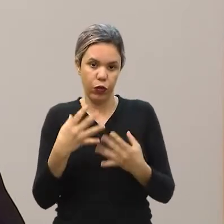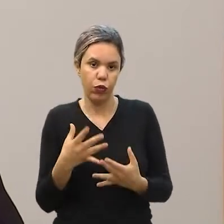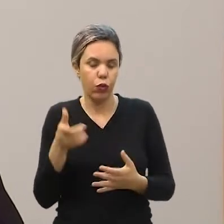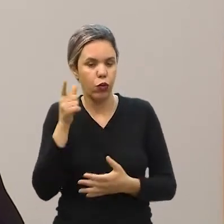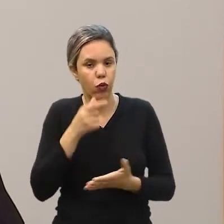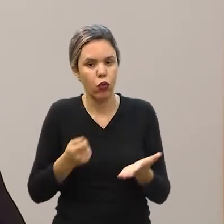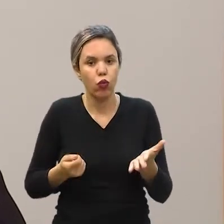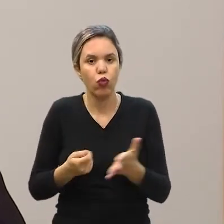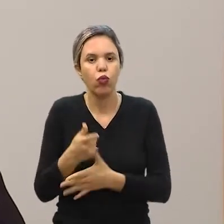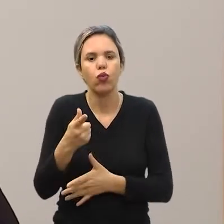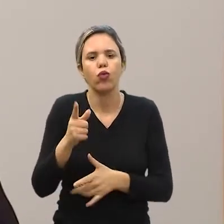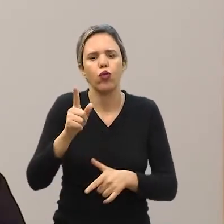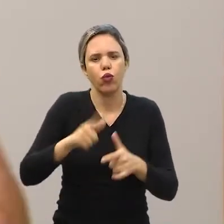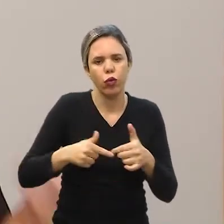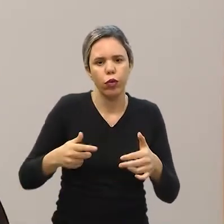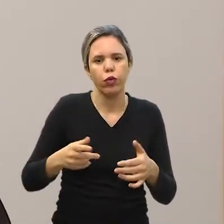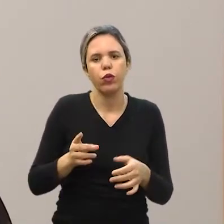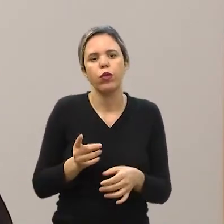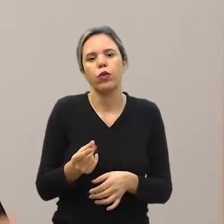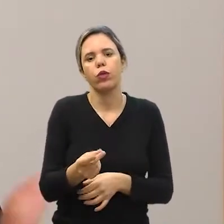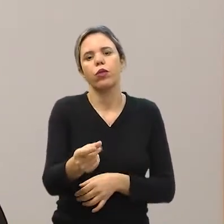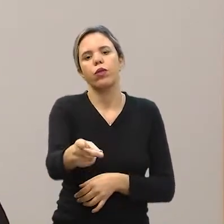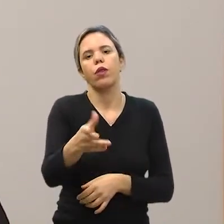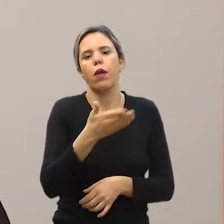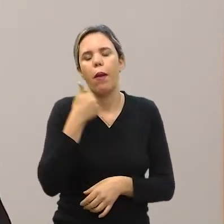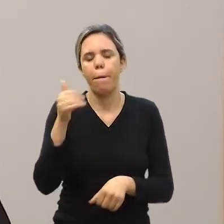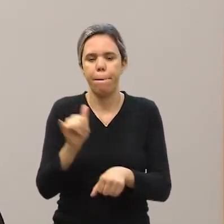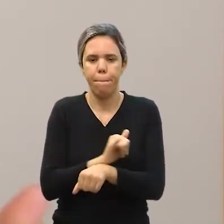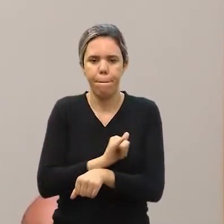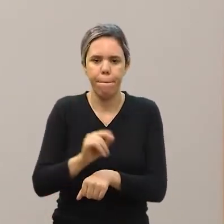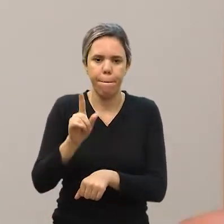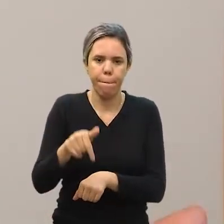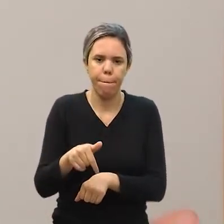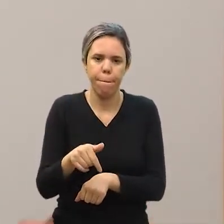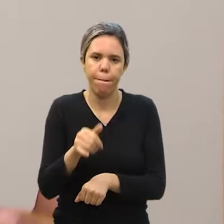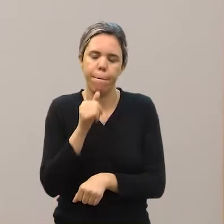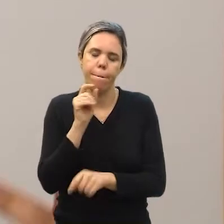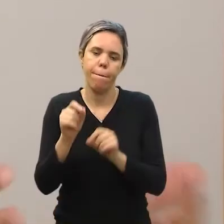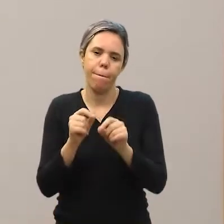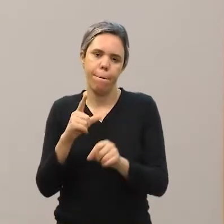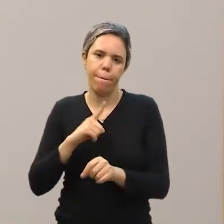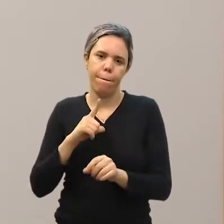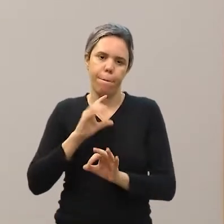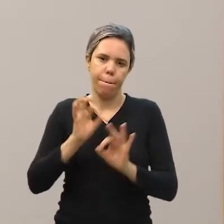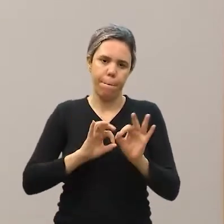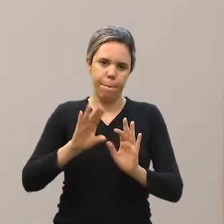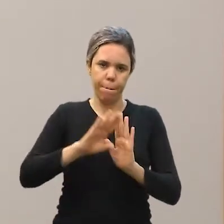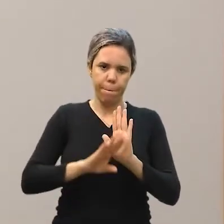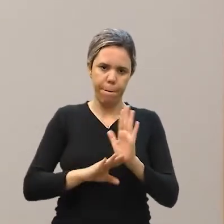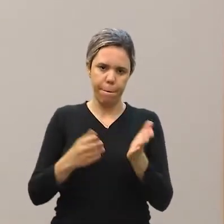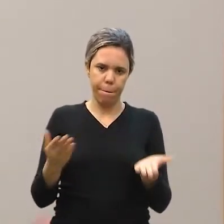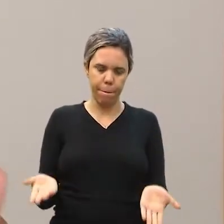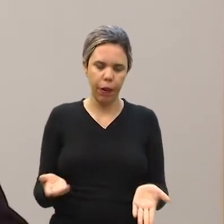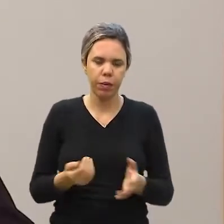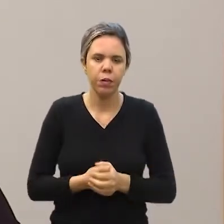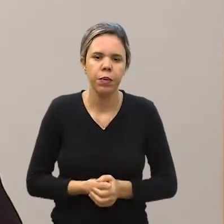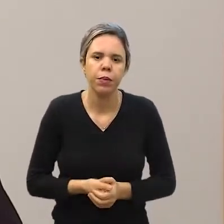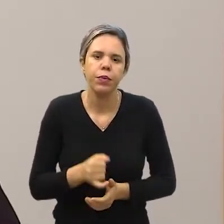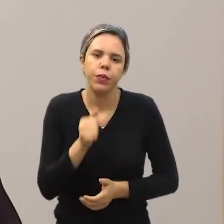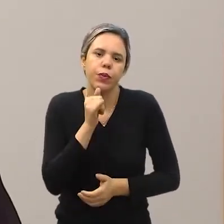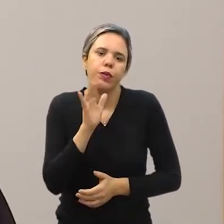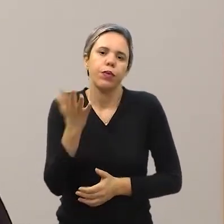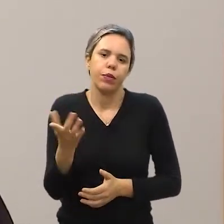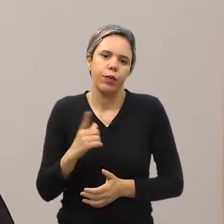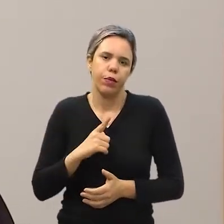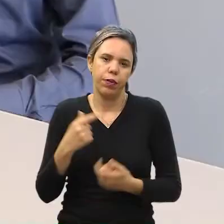aquisição de bens duráveis, o melhor dos caminhos, o melhor do cenário, né, é quando existe um planejamento para isso. Mas supondo